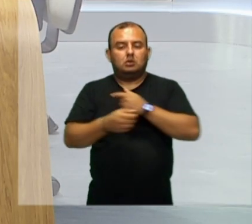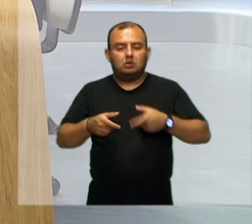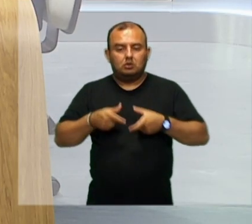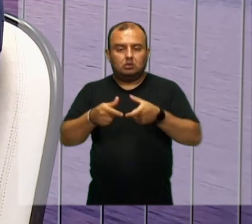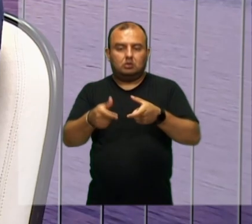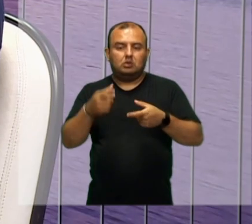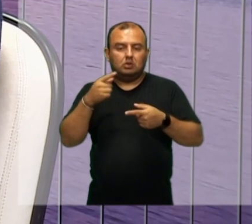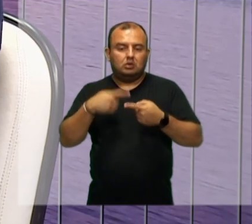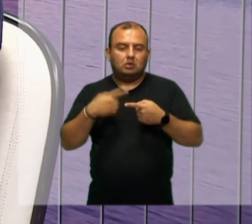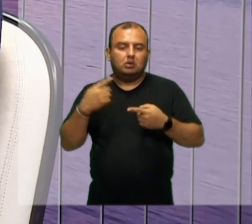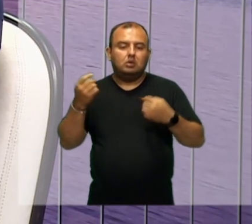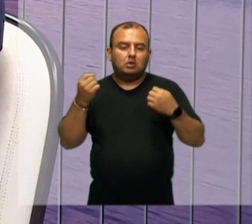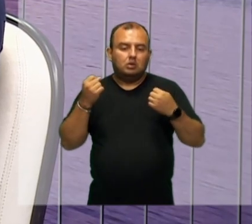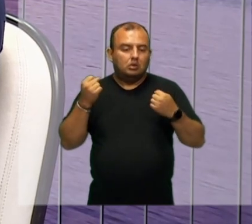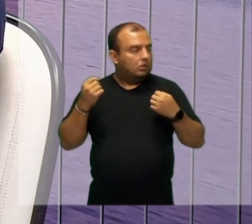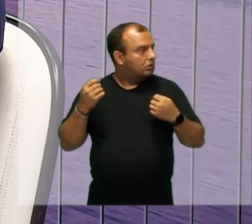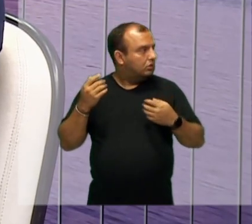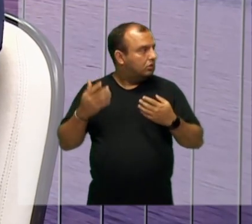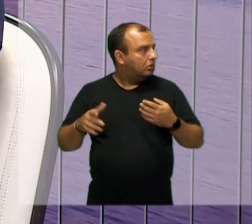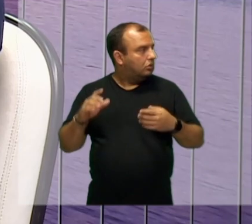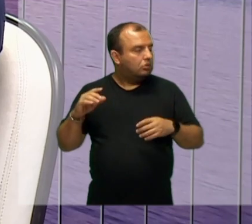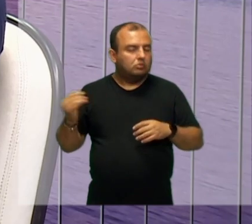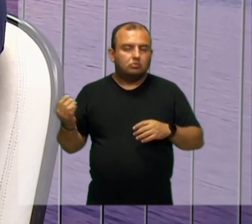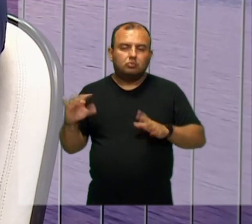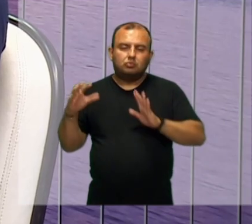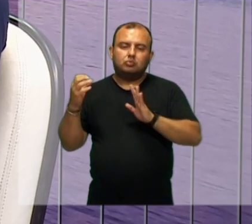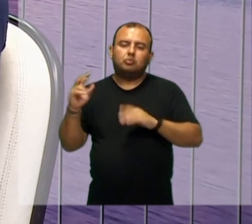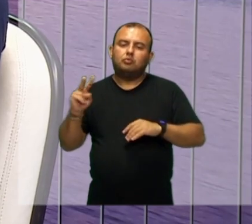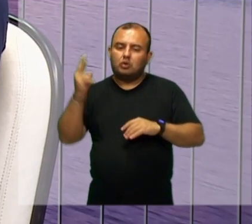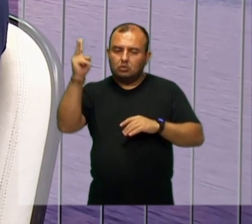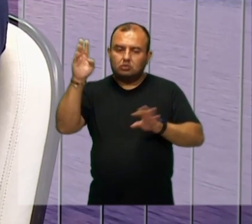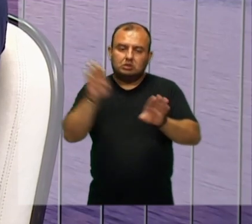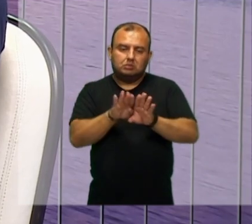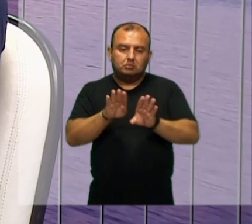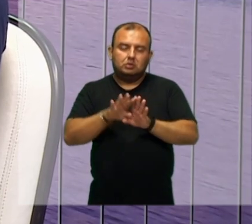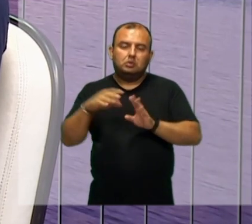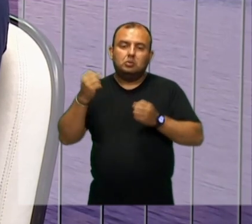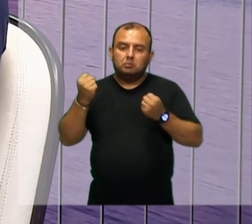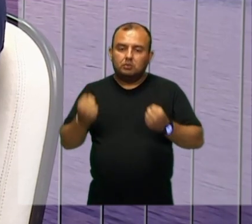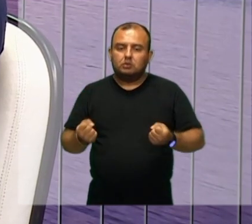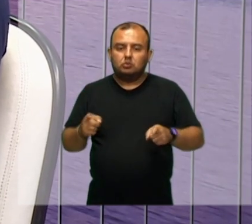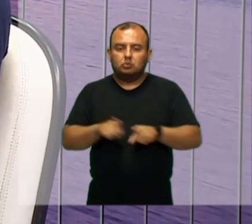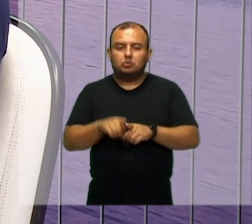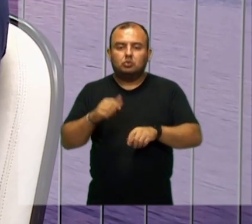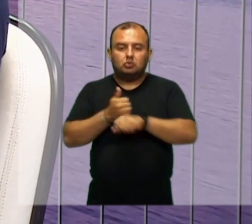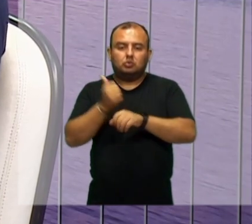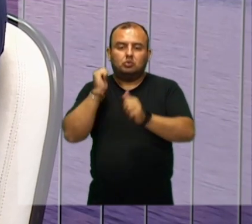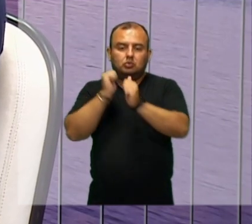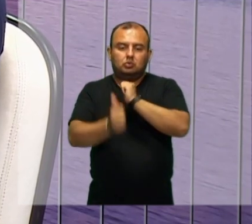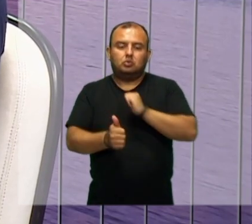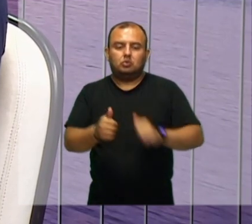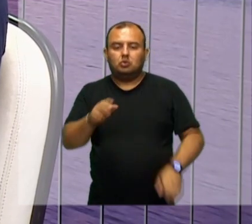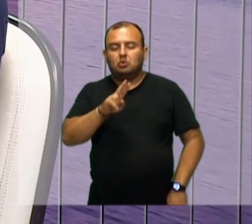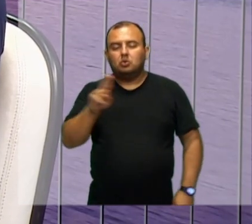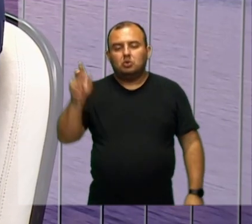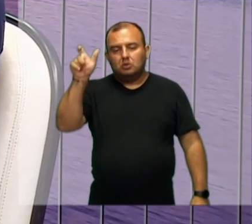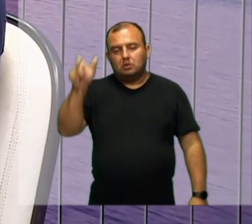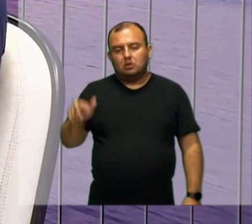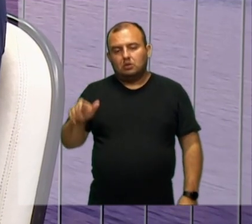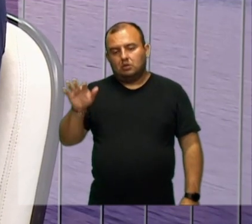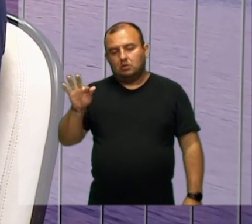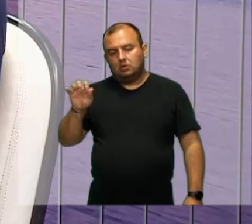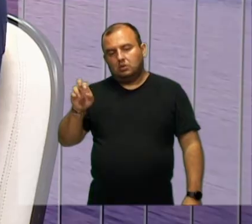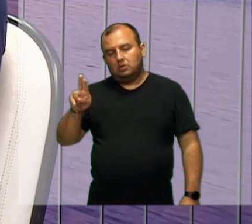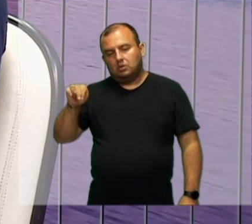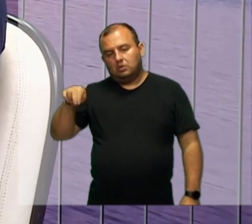traz um peso também que eu não comentei ainda, que foi o seguinte: existe um atleta no Brasil chamado Fernando